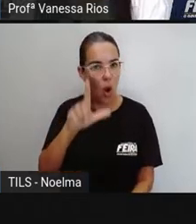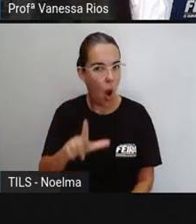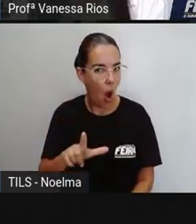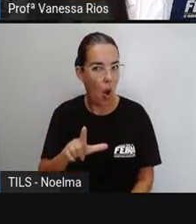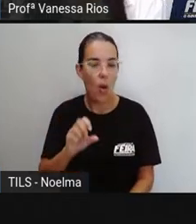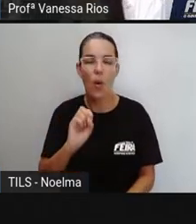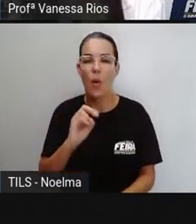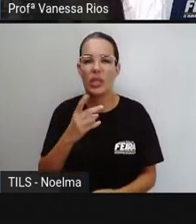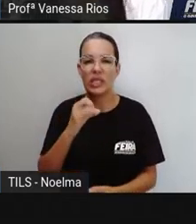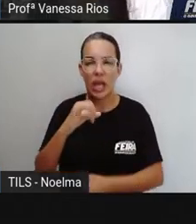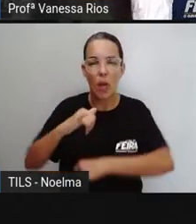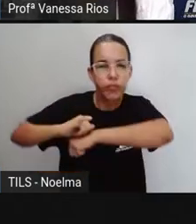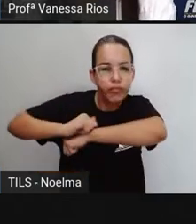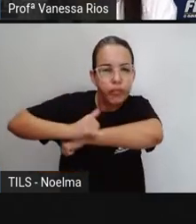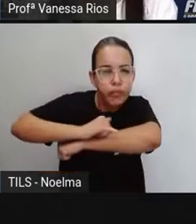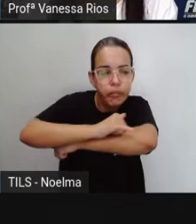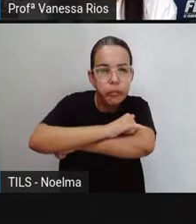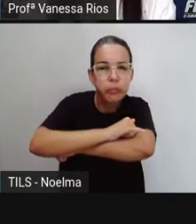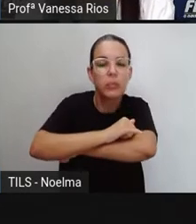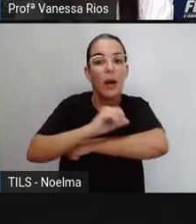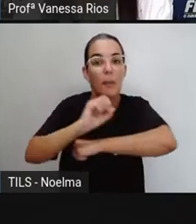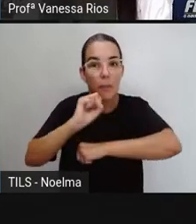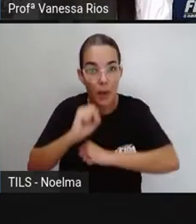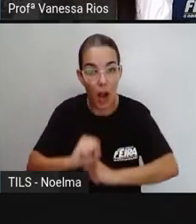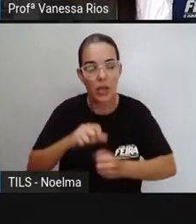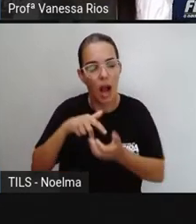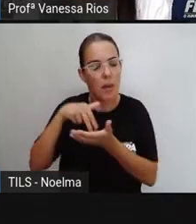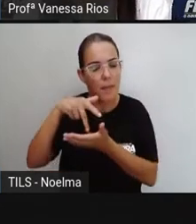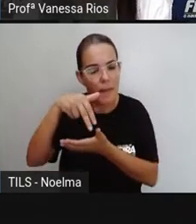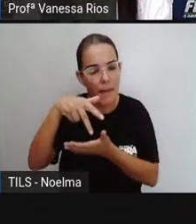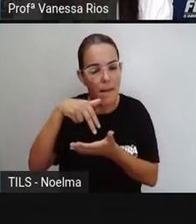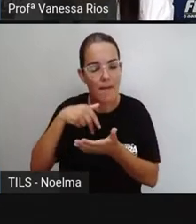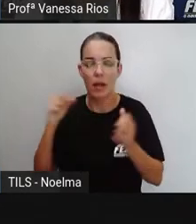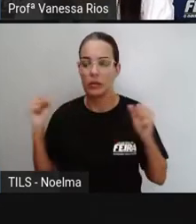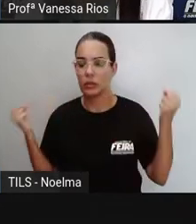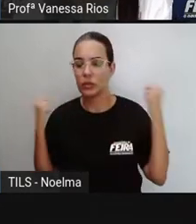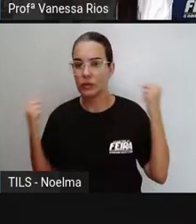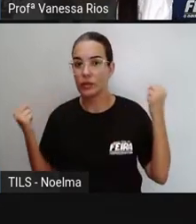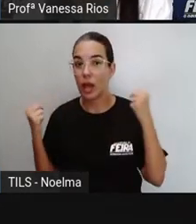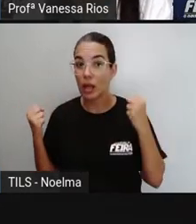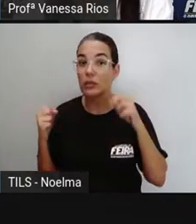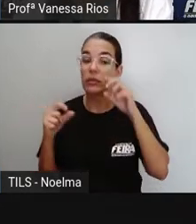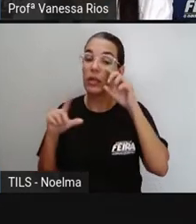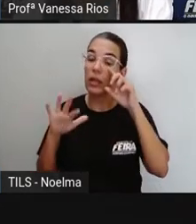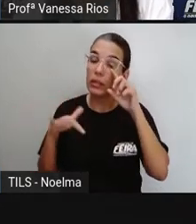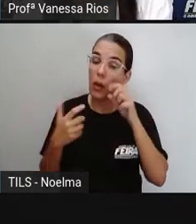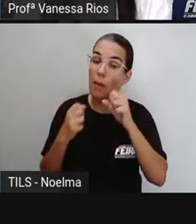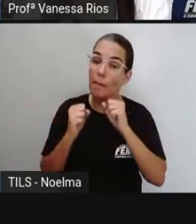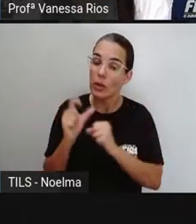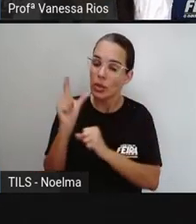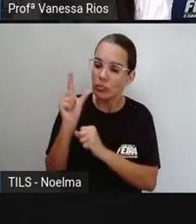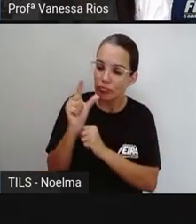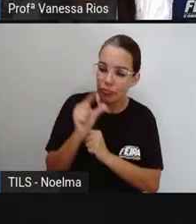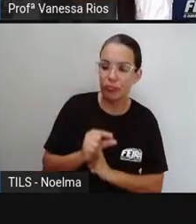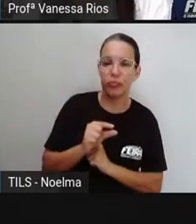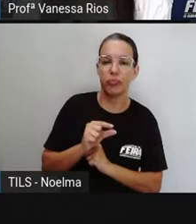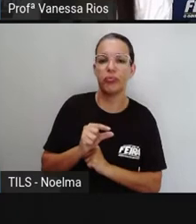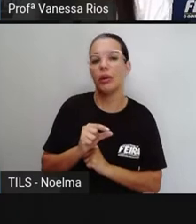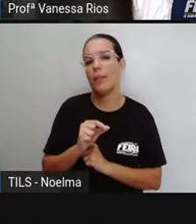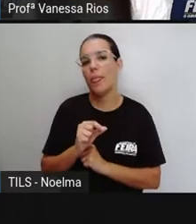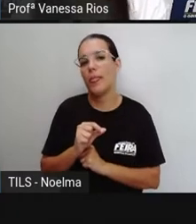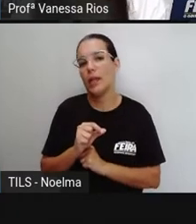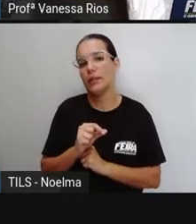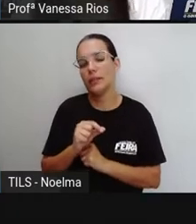do sobrepeso. Então, que são problemas que vão causar doenças e que podem levar o indivíduo a